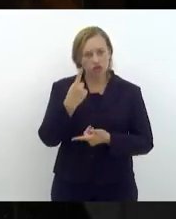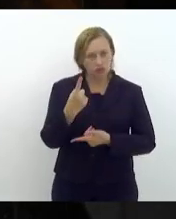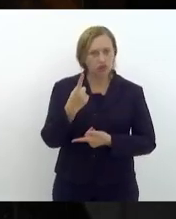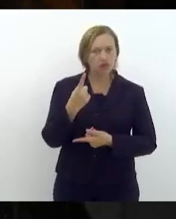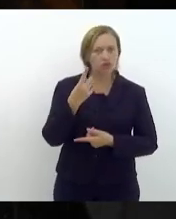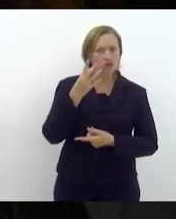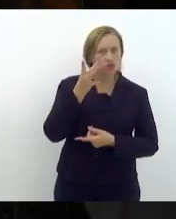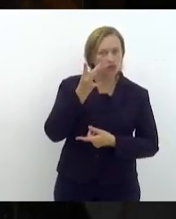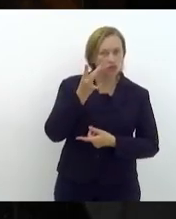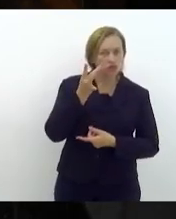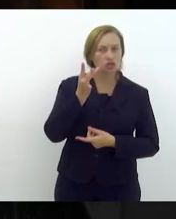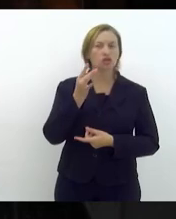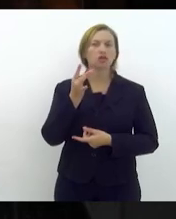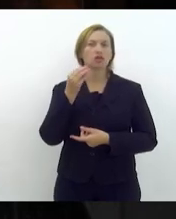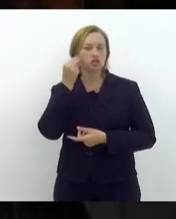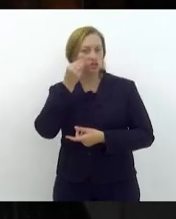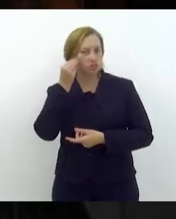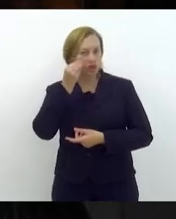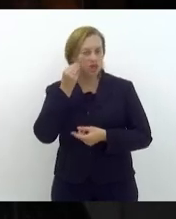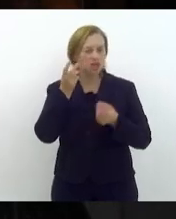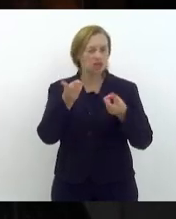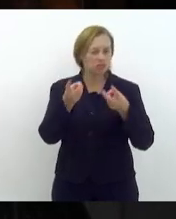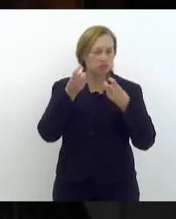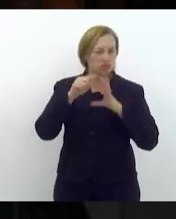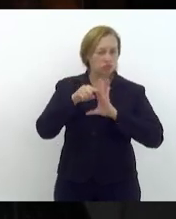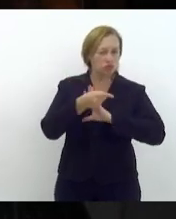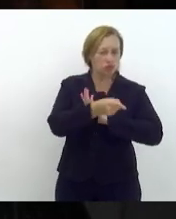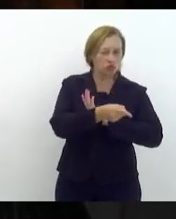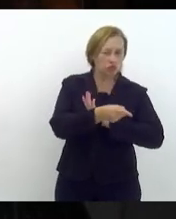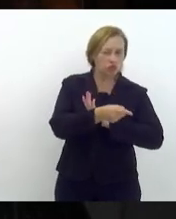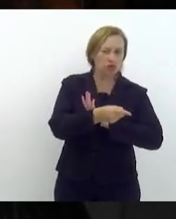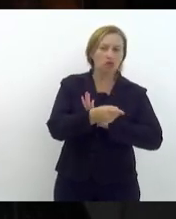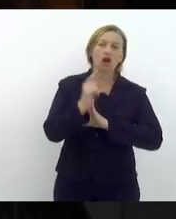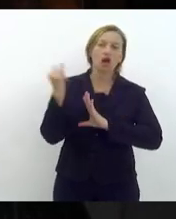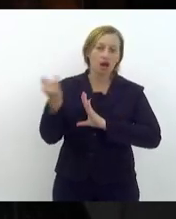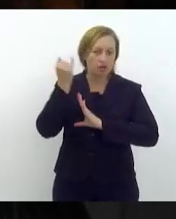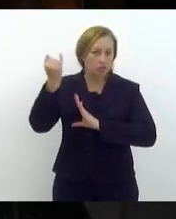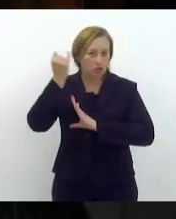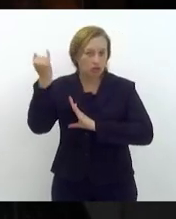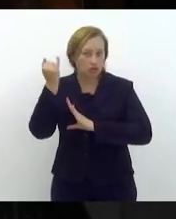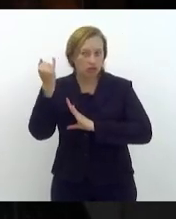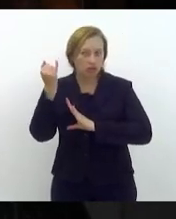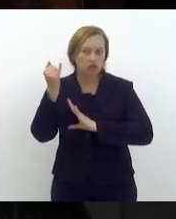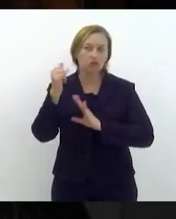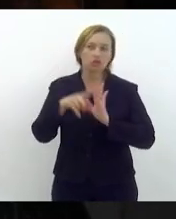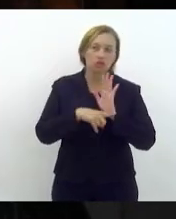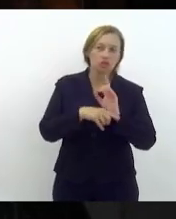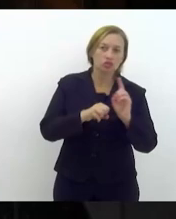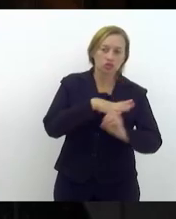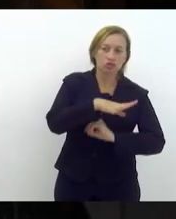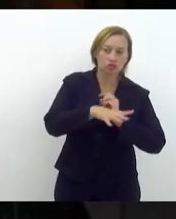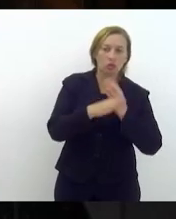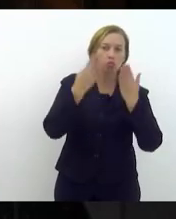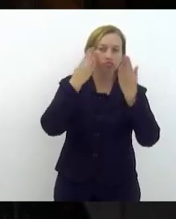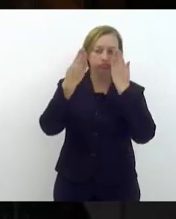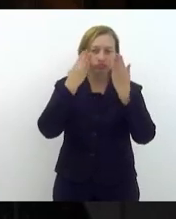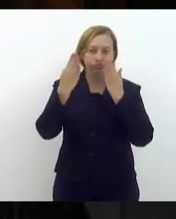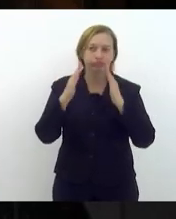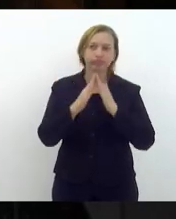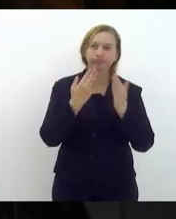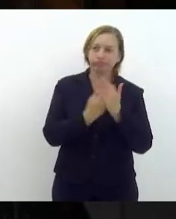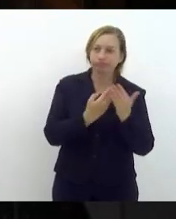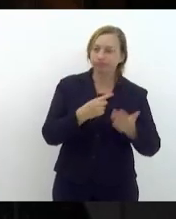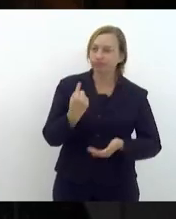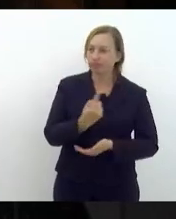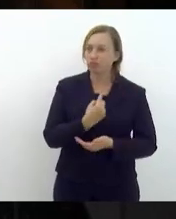muito intensa que percebemos de uma maneira unânime a importância de assistente social e psicólogo nas nossas escolas